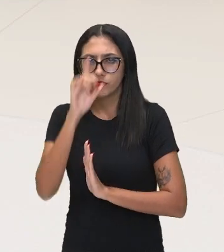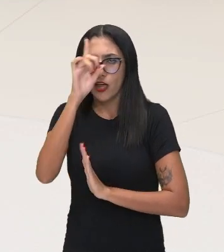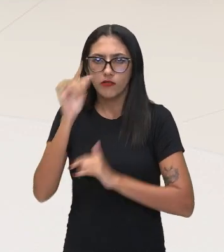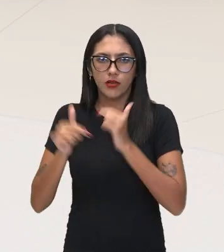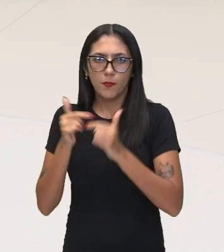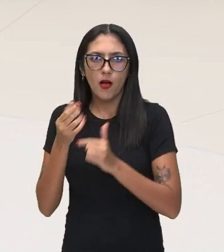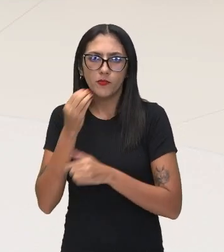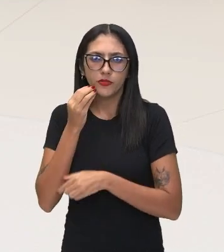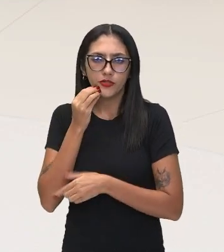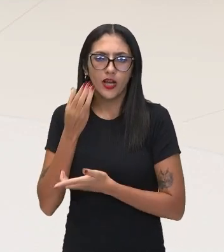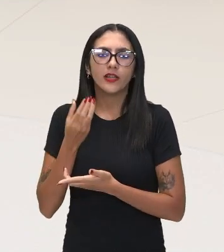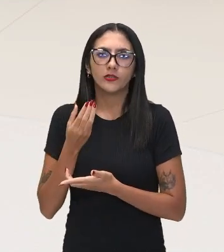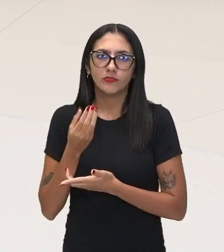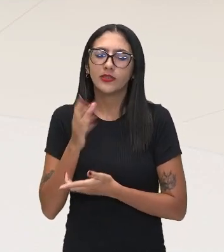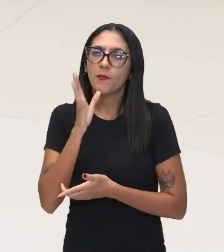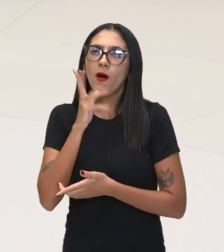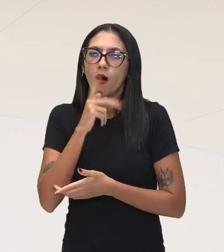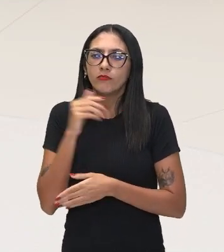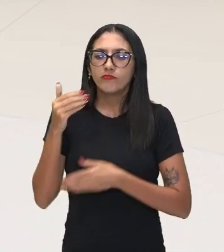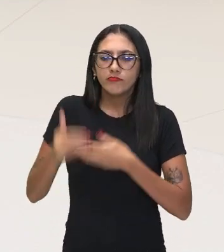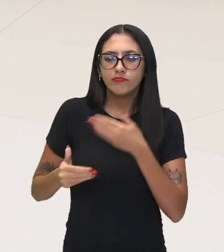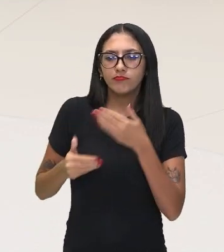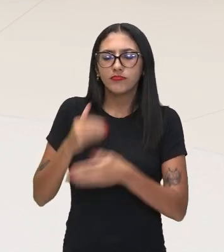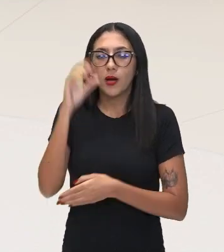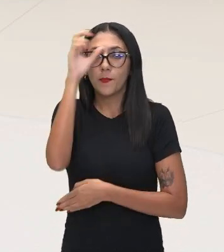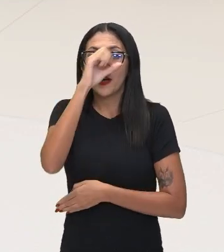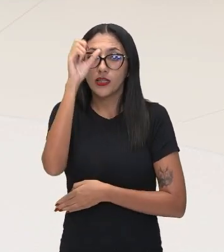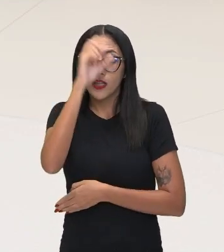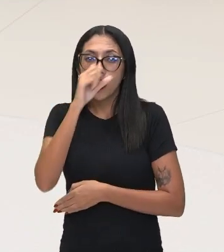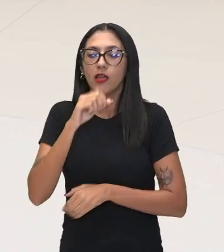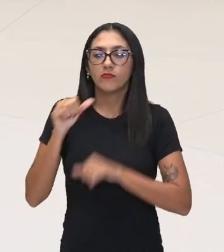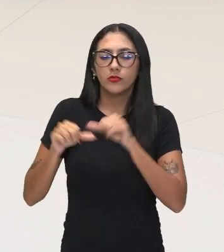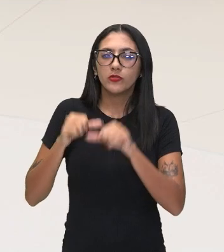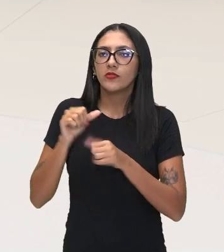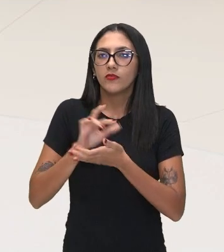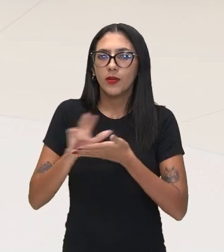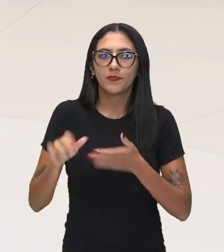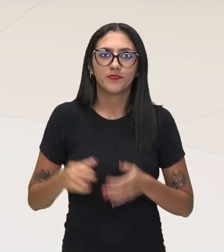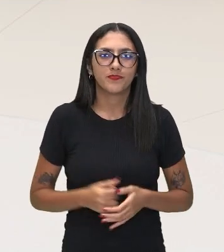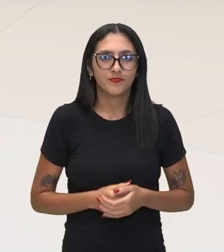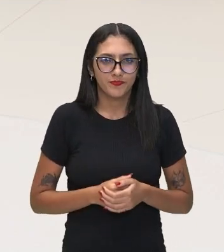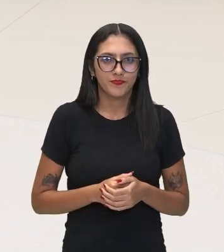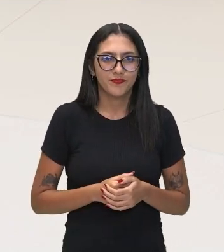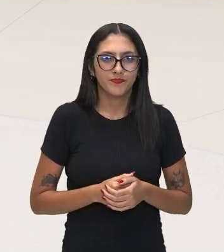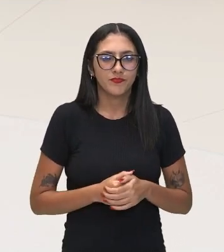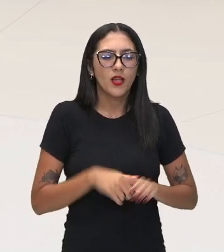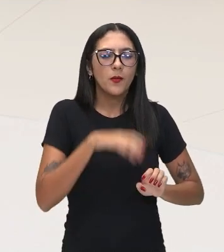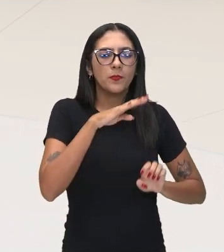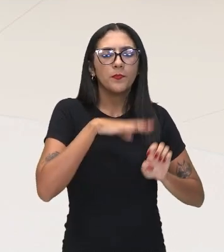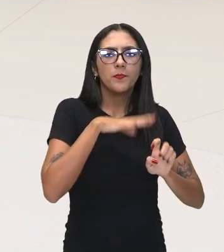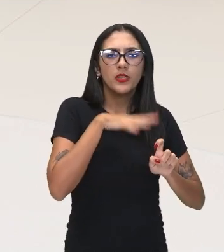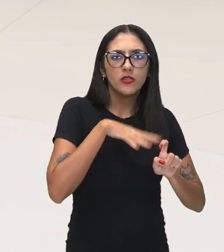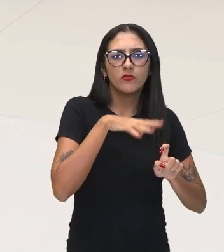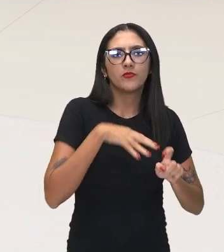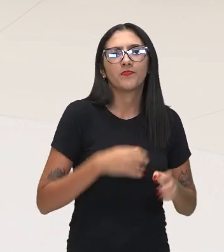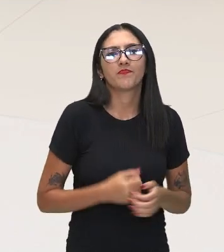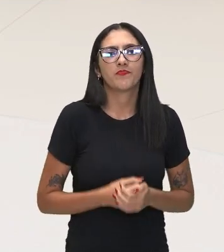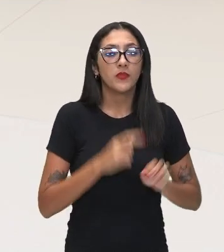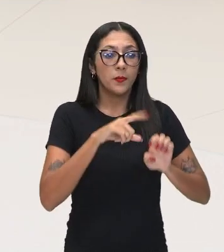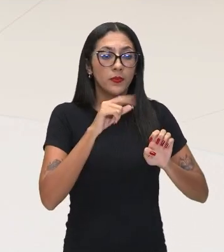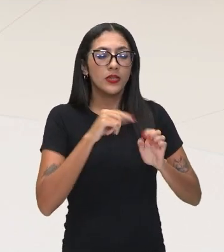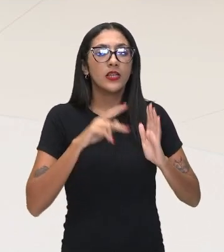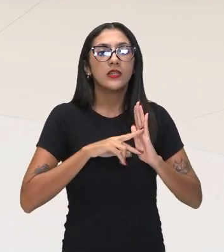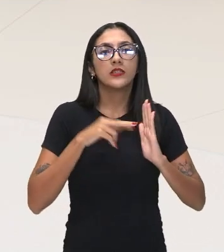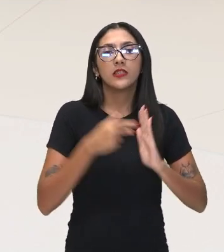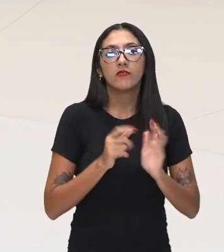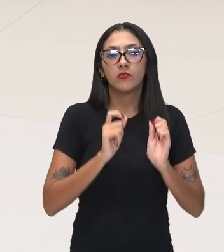tudo, né? E com o tempo, com o aprendizado, a gente vai mudando isso. Outro mito. Empreender significa